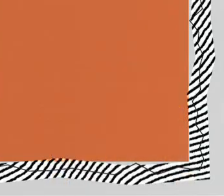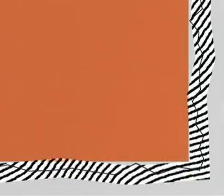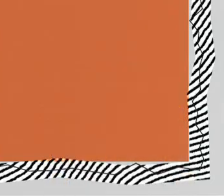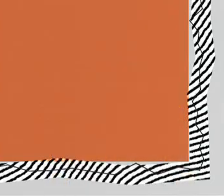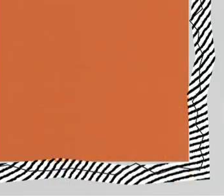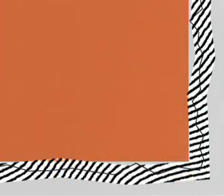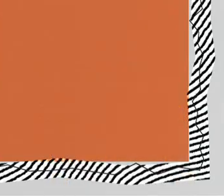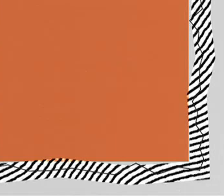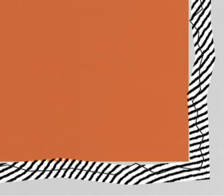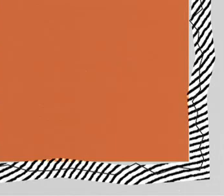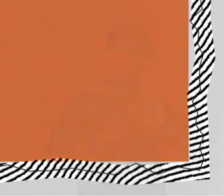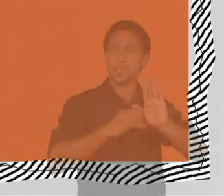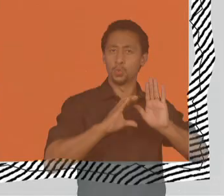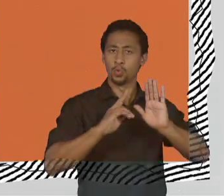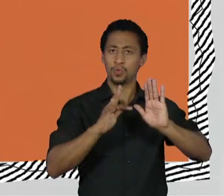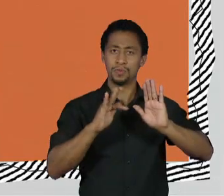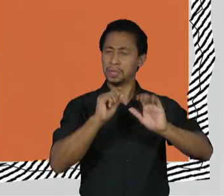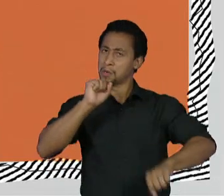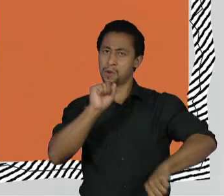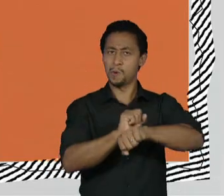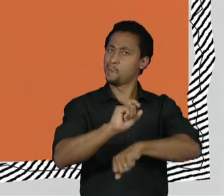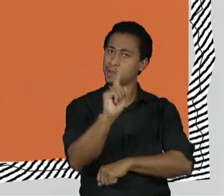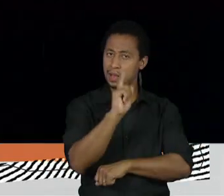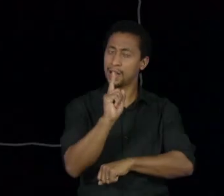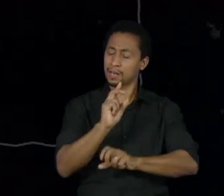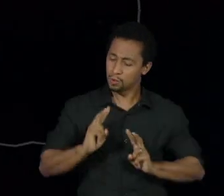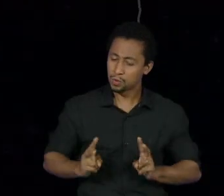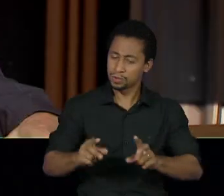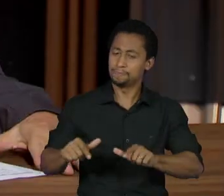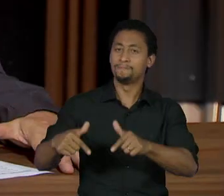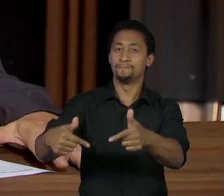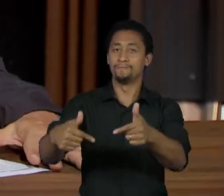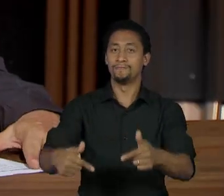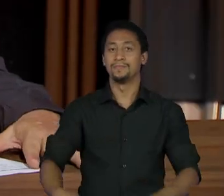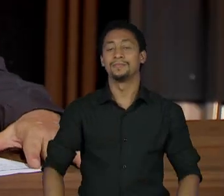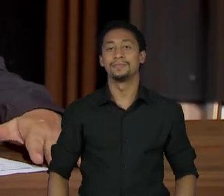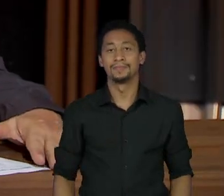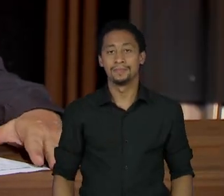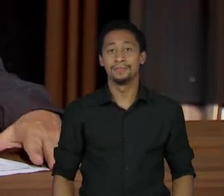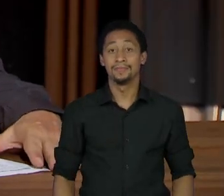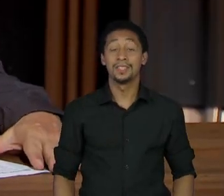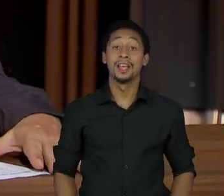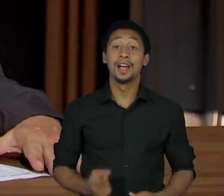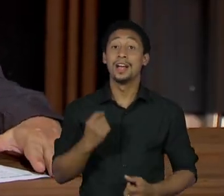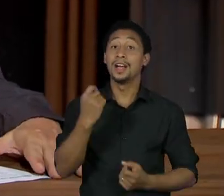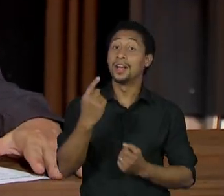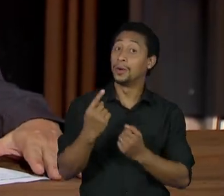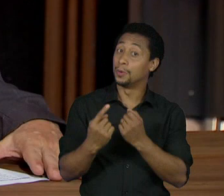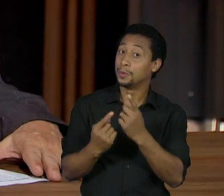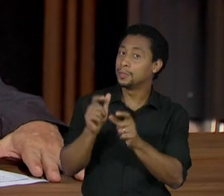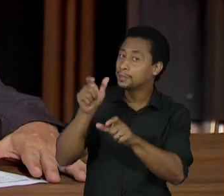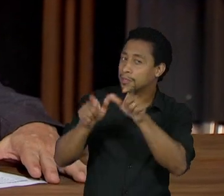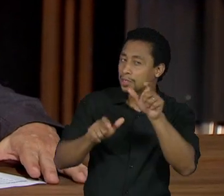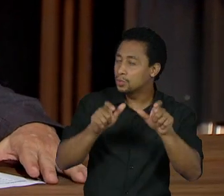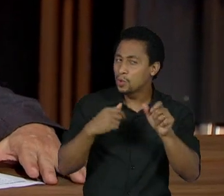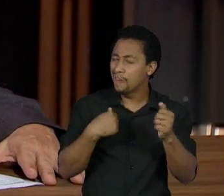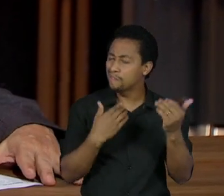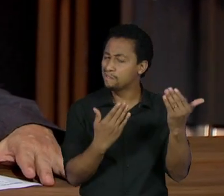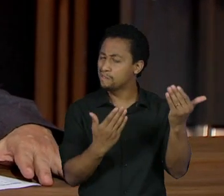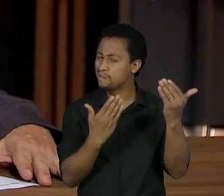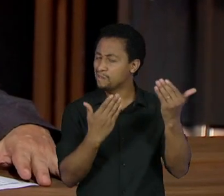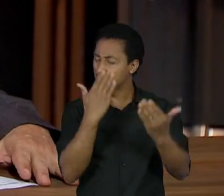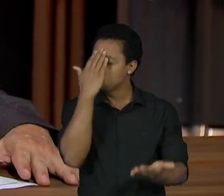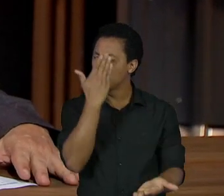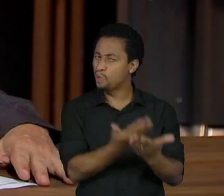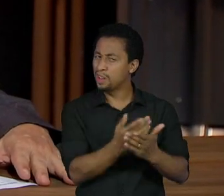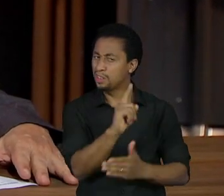A CUFA não para! A CUFA não pode parar! Tem gente que ainda não acredita em transparência no Brasil, né? O que você tem a dizer